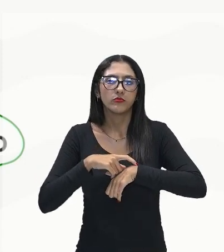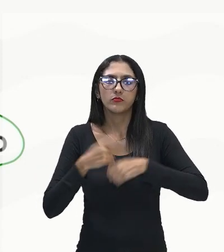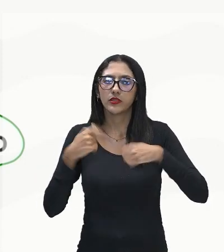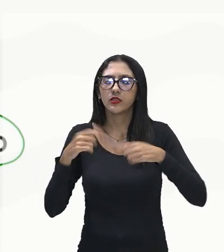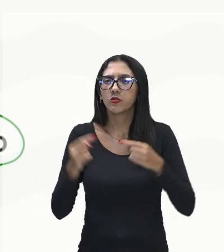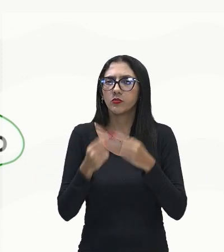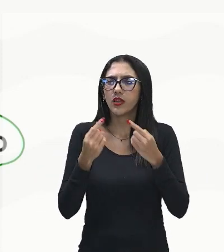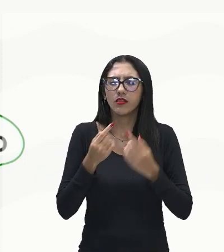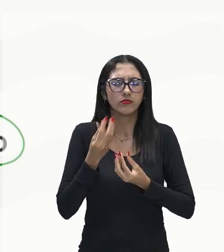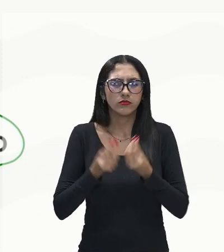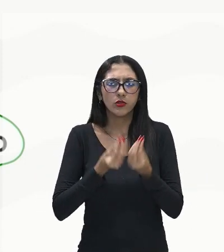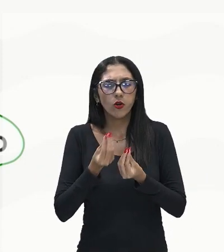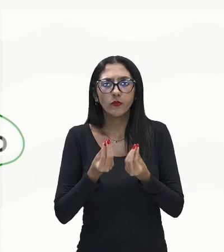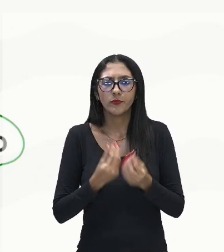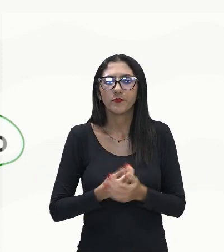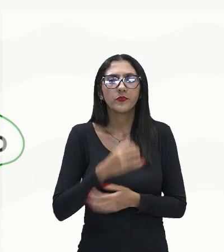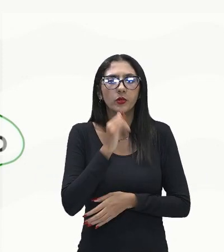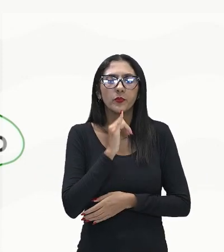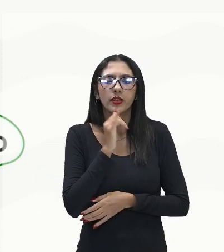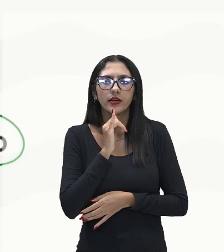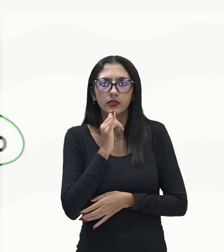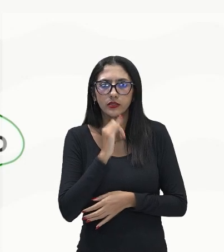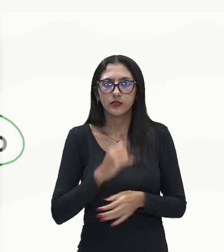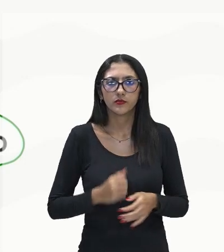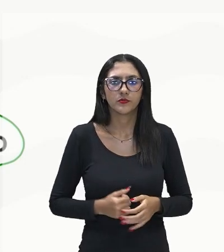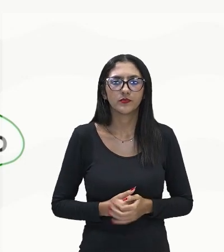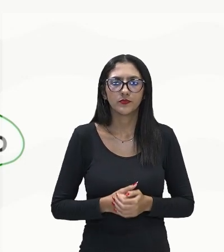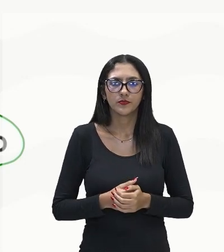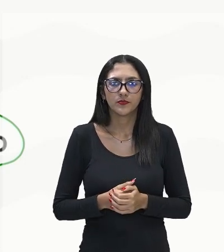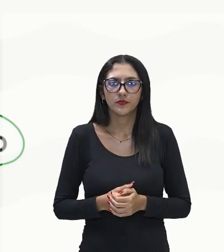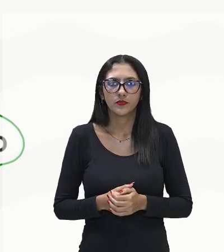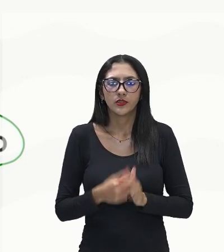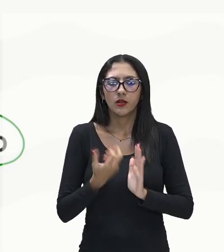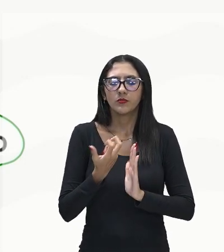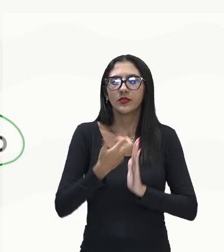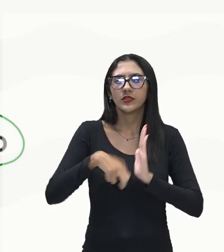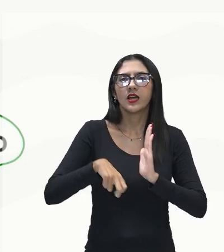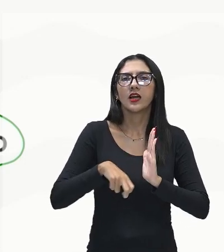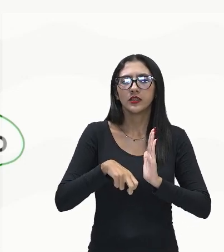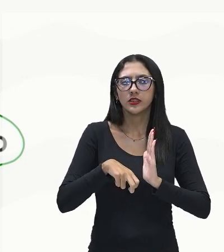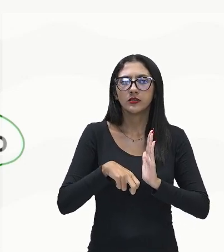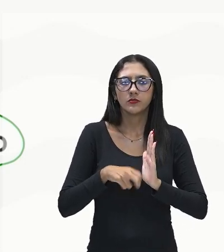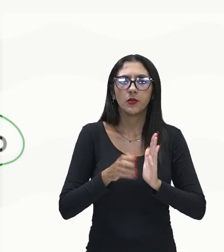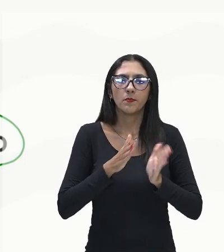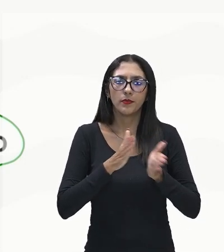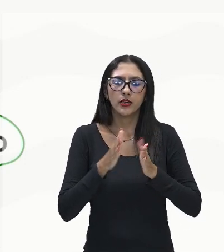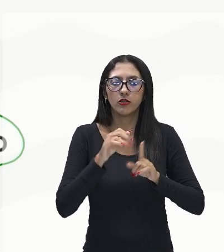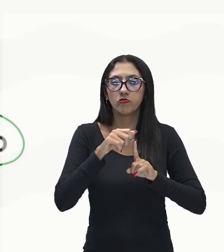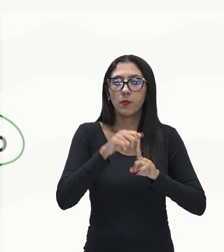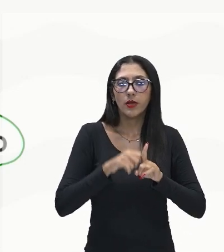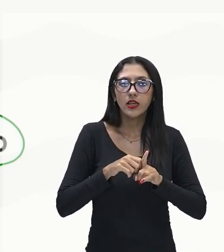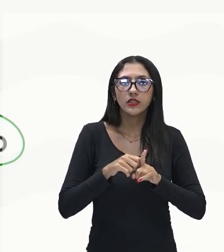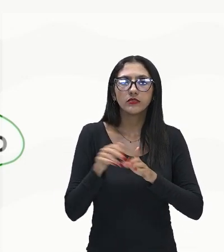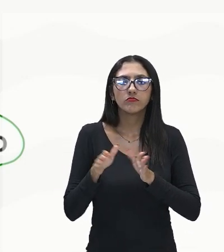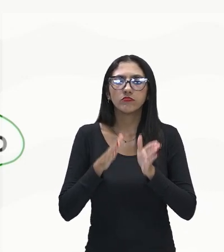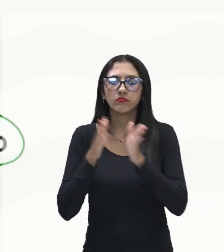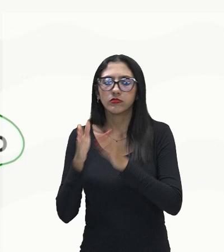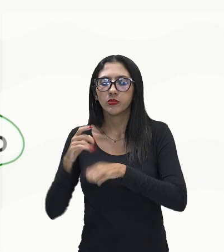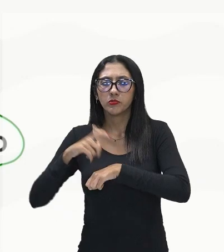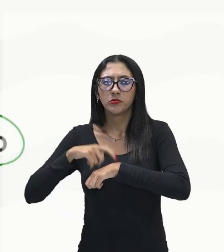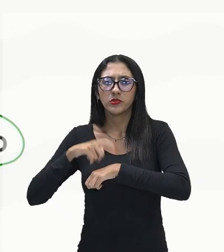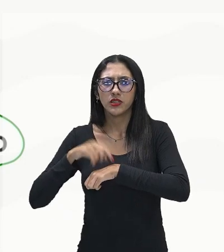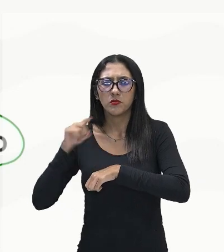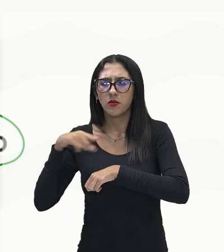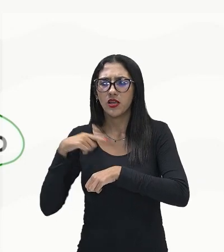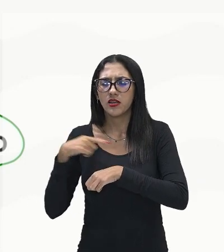Como assim? Eu não posso ter, por exemplo, uma taxa de juros ao mês e, de repente, o tempo calculado em